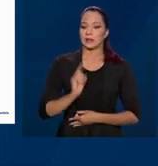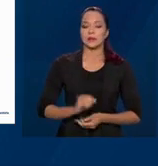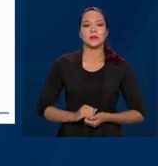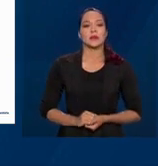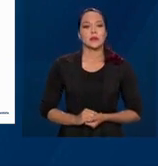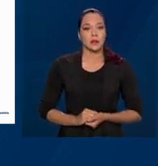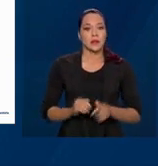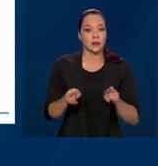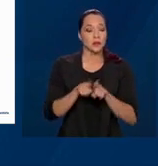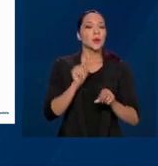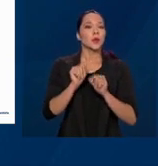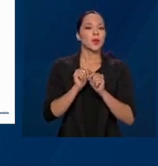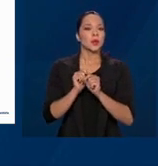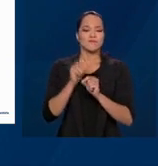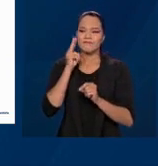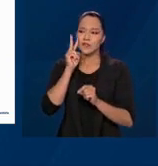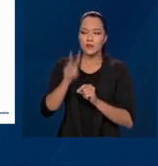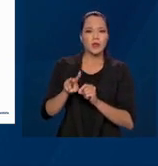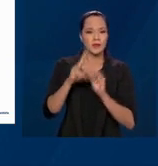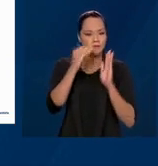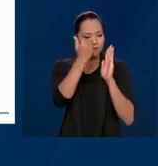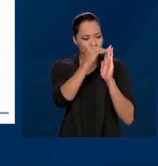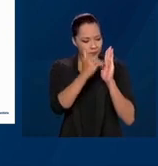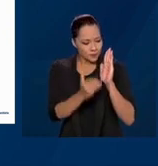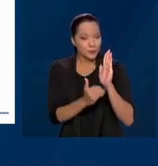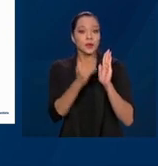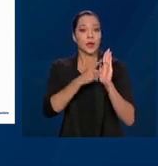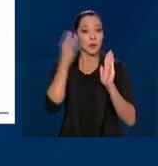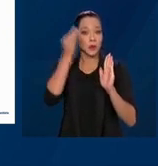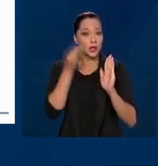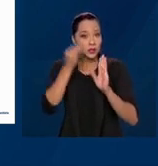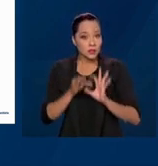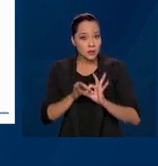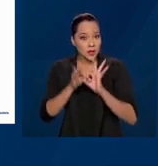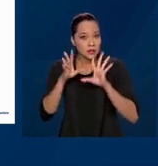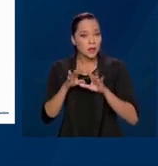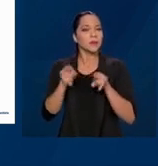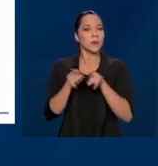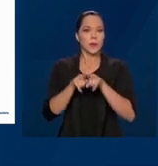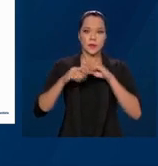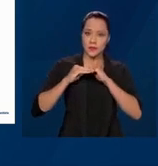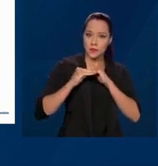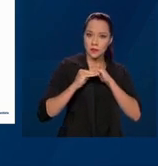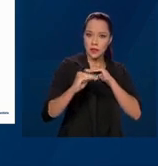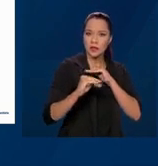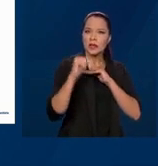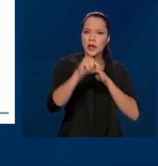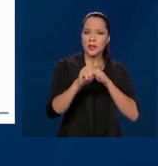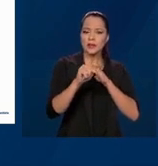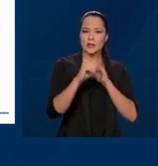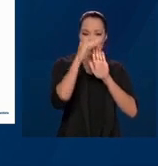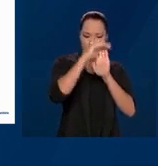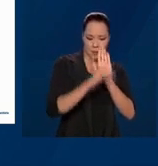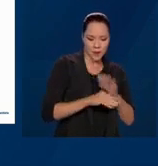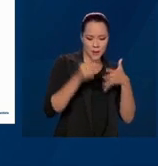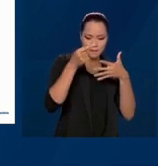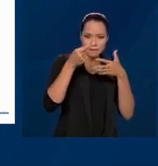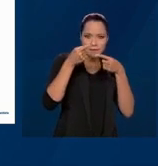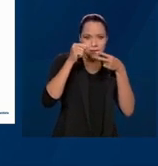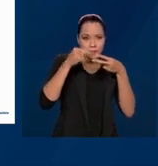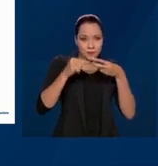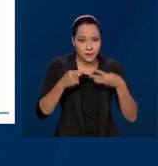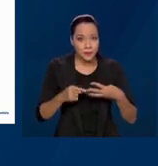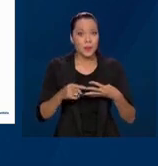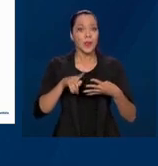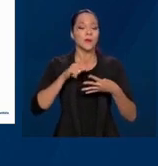Além disso, revisar as especificações para os testes de liberação e estabilidade. Essas especificações, que são baseadas